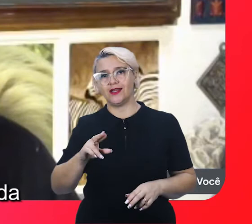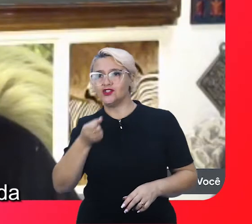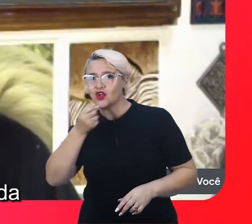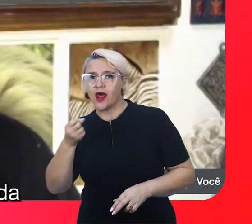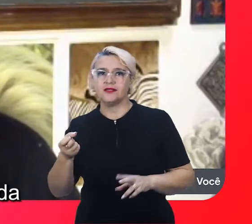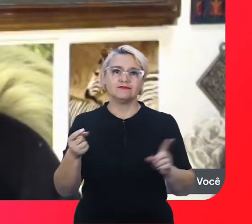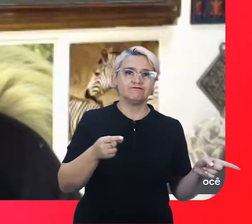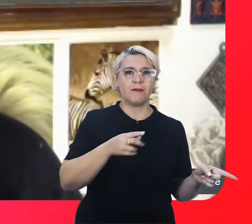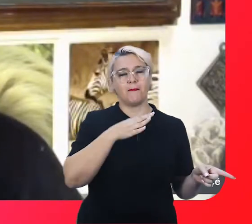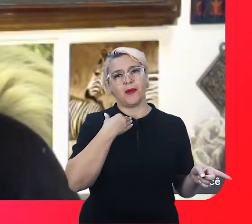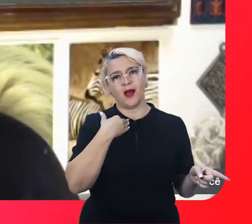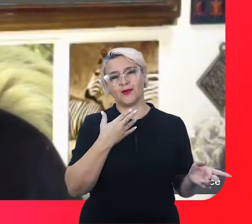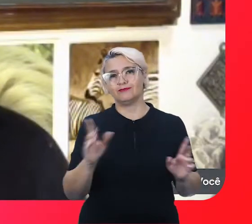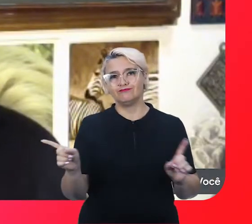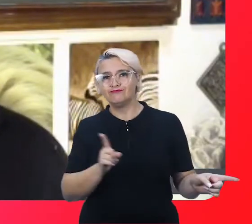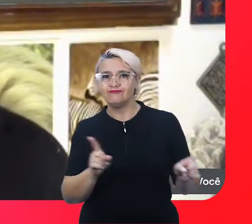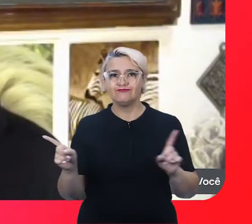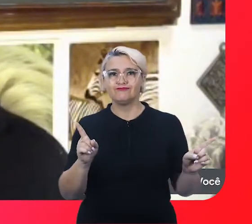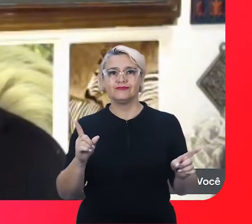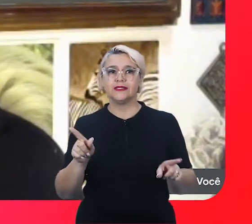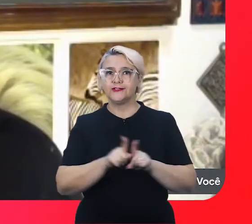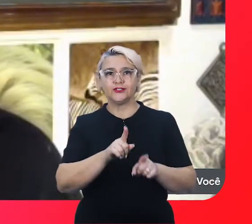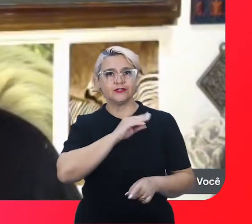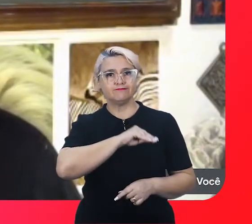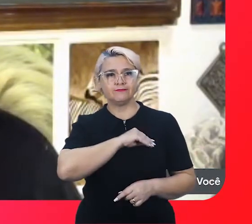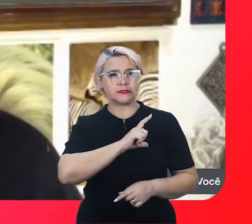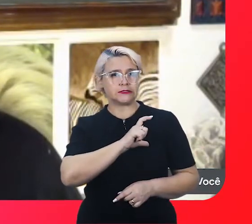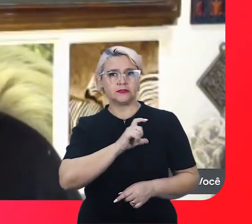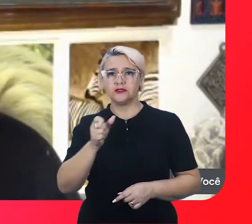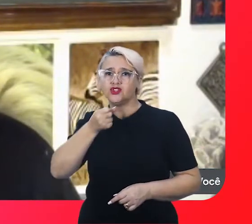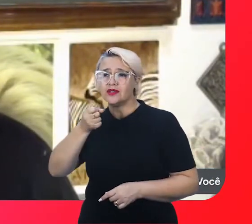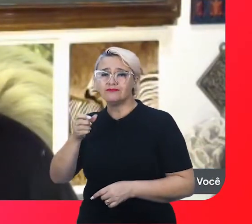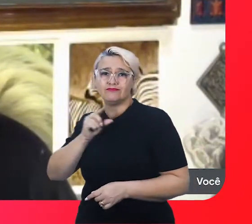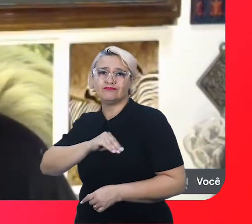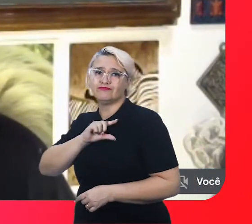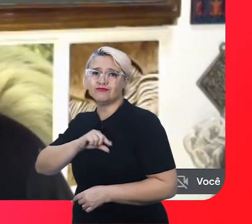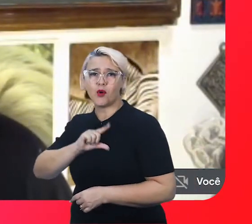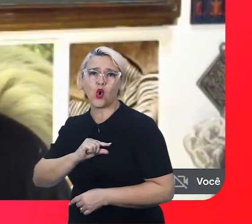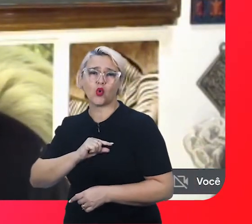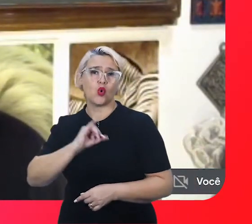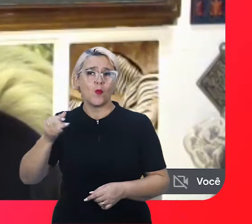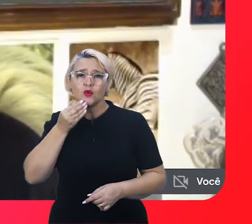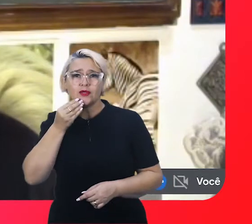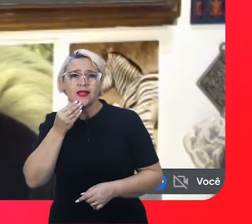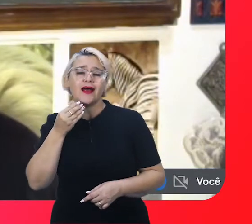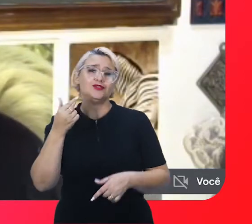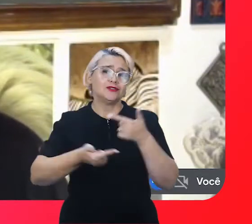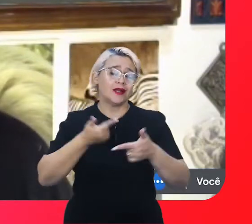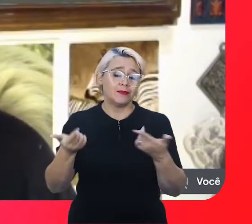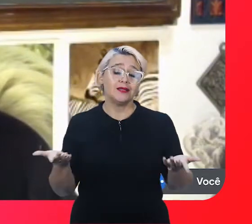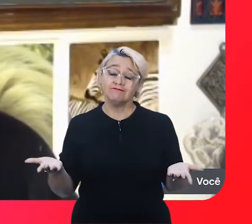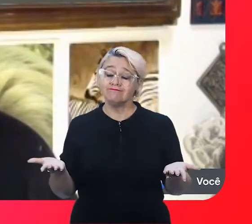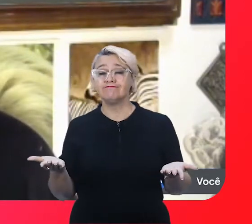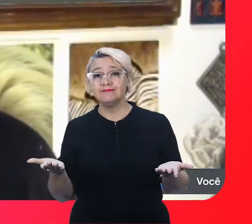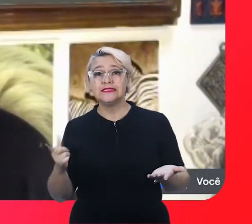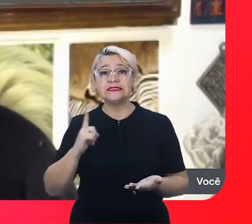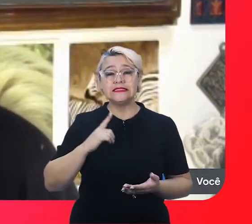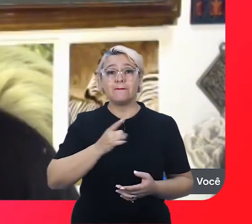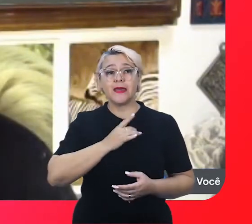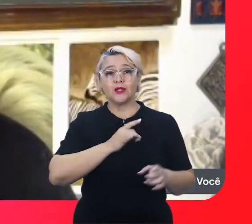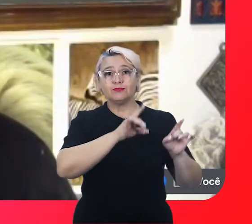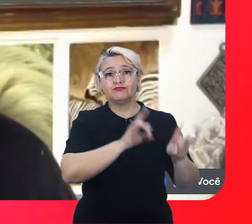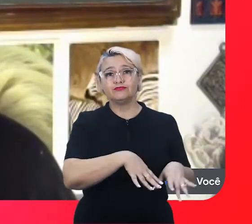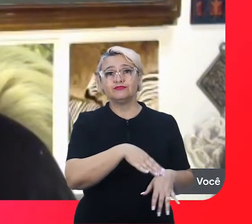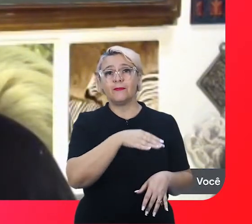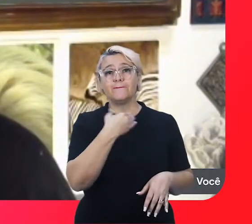muito diferenciada em termos de renda, de conforto e de oportunidades de trabalho. Então, eu tinha medo de